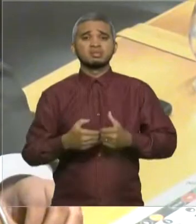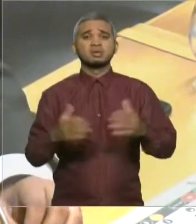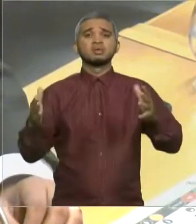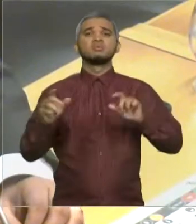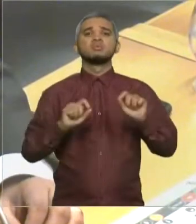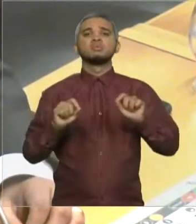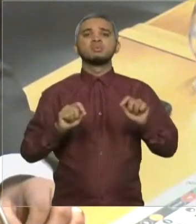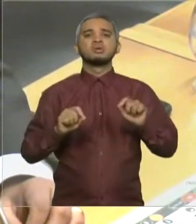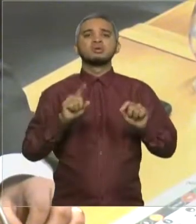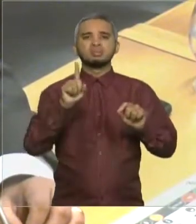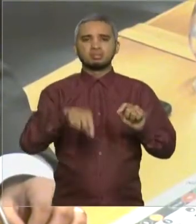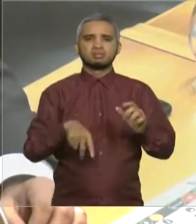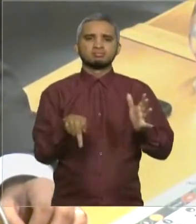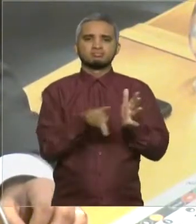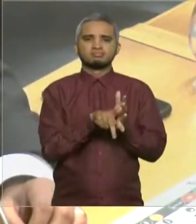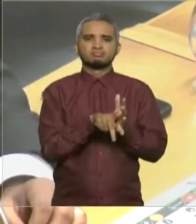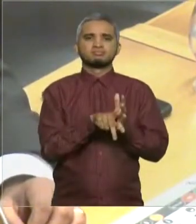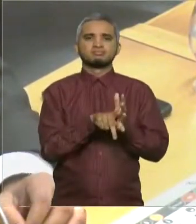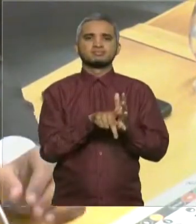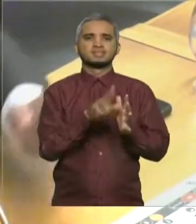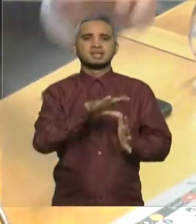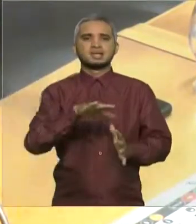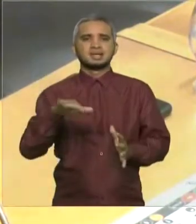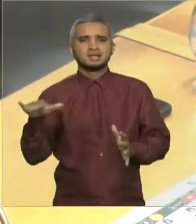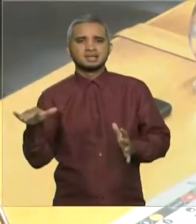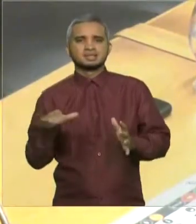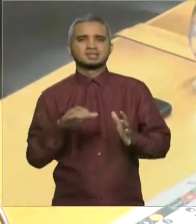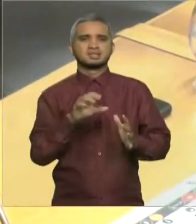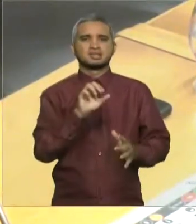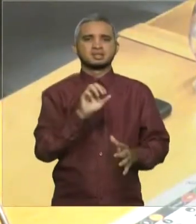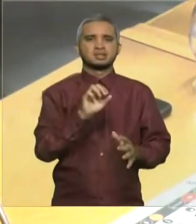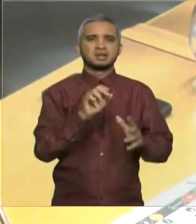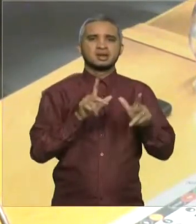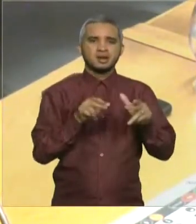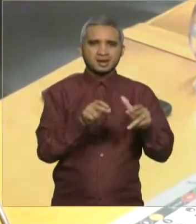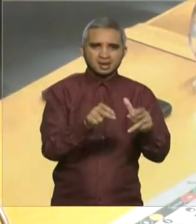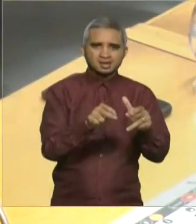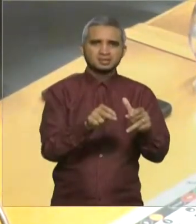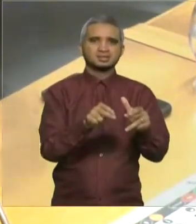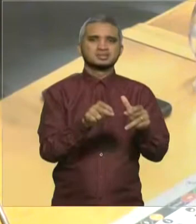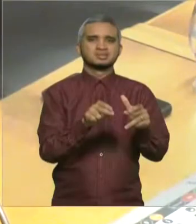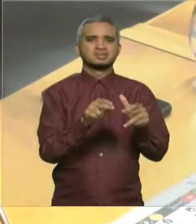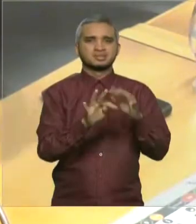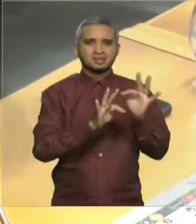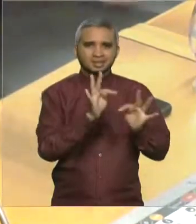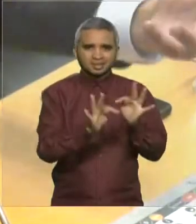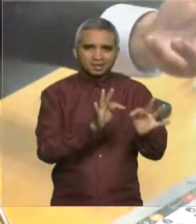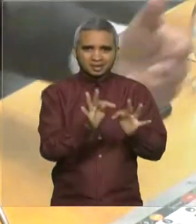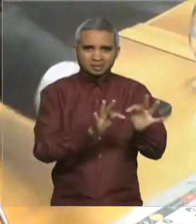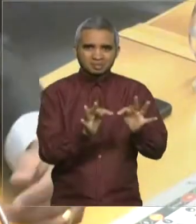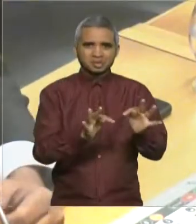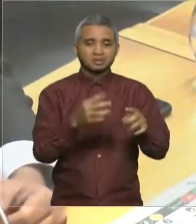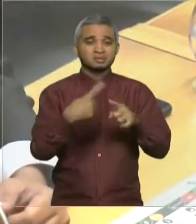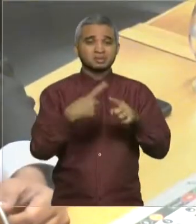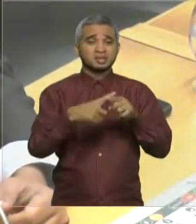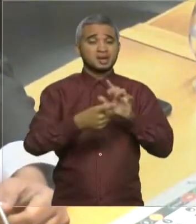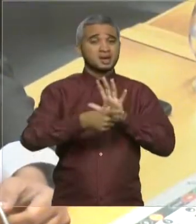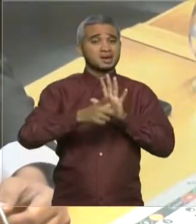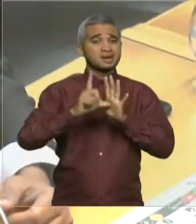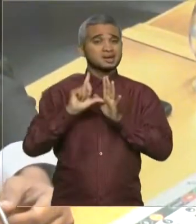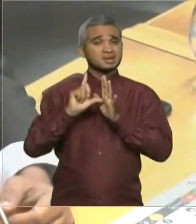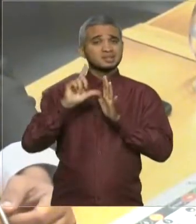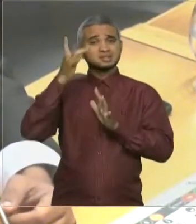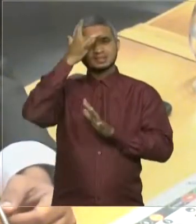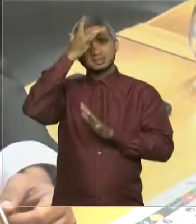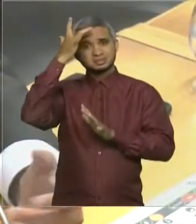crianças jovens que precisavam desse tratamento tinham que vir para São Luís, ou ir para Barretos, ou ir para outro lugar. Hoje tem